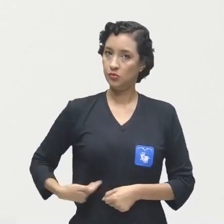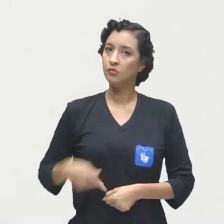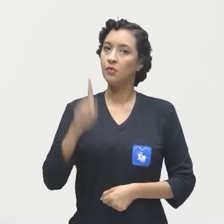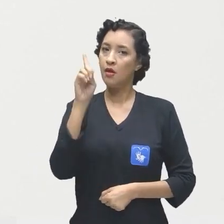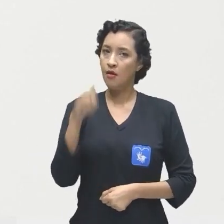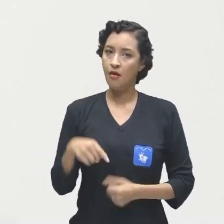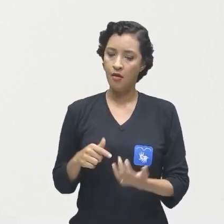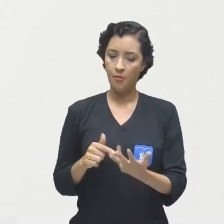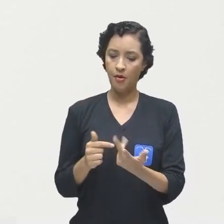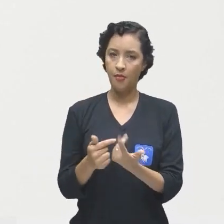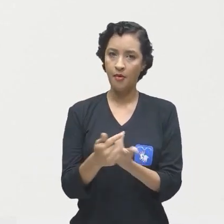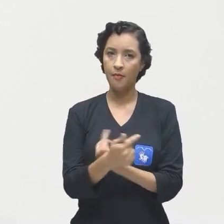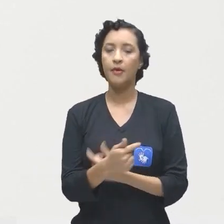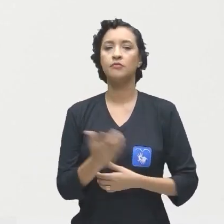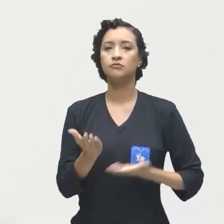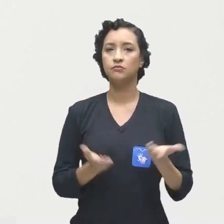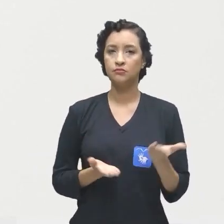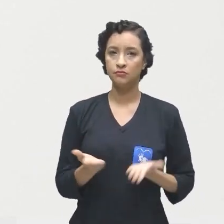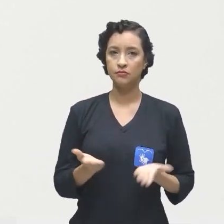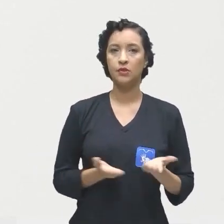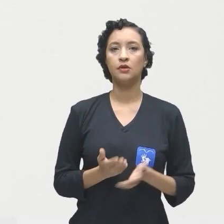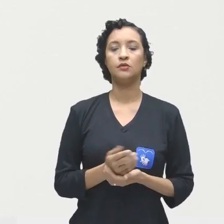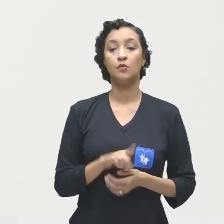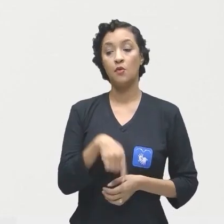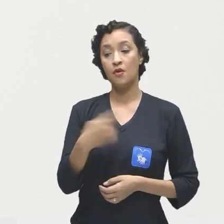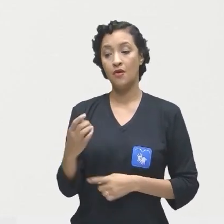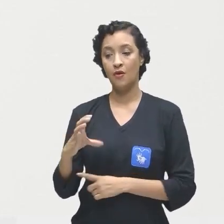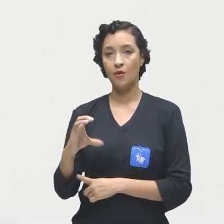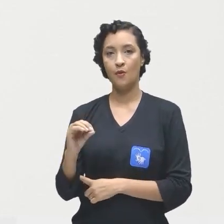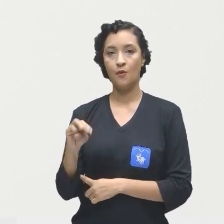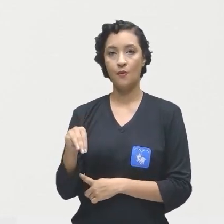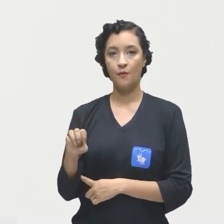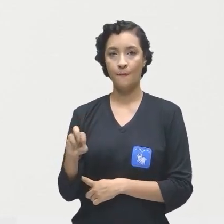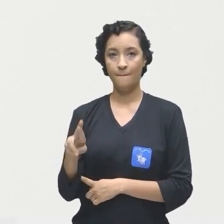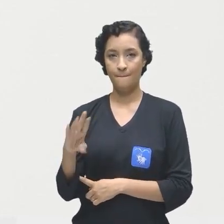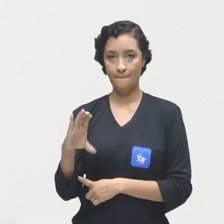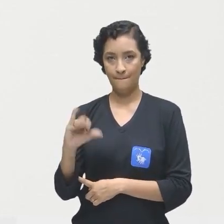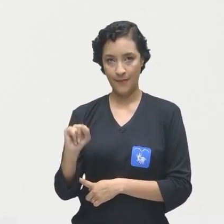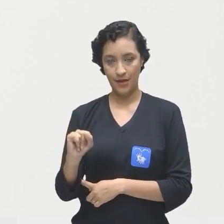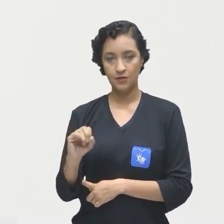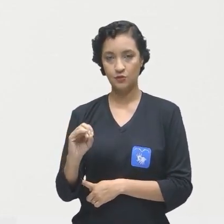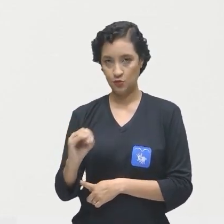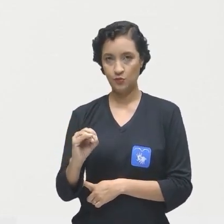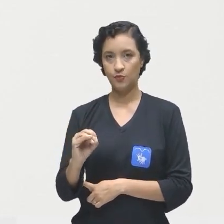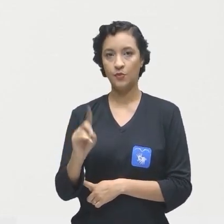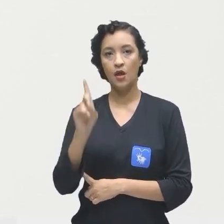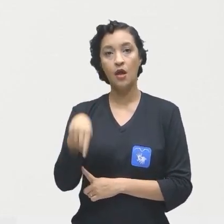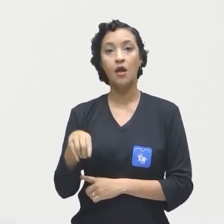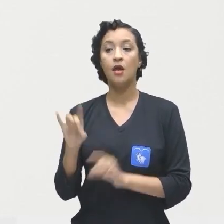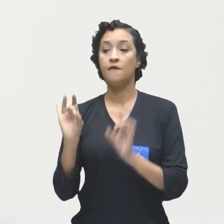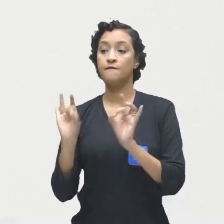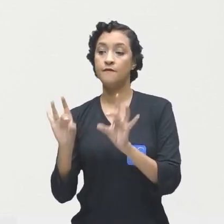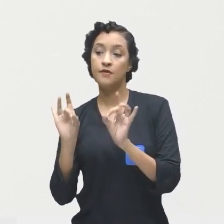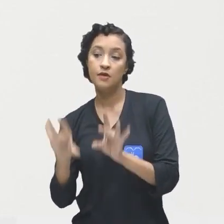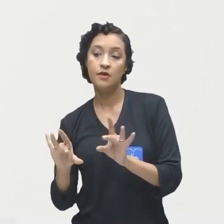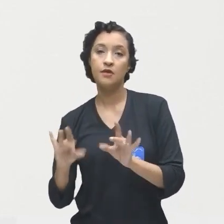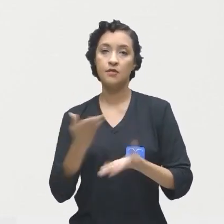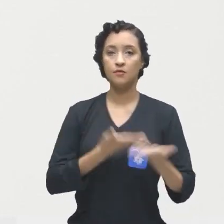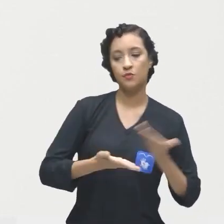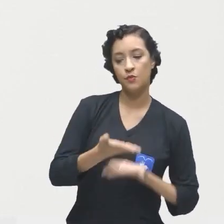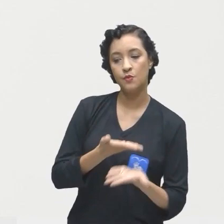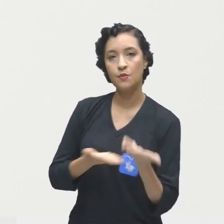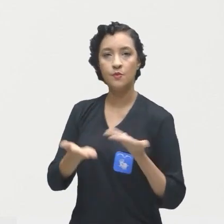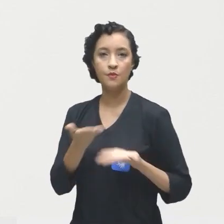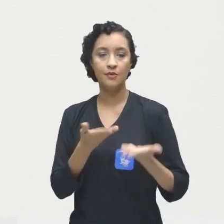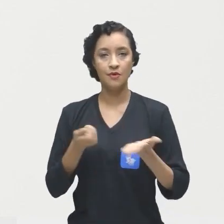no comércio é a compra, venda, troca. Agora, olha aqui para mim, crianças, uma coisa importante que